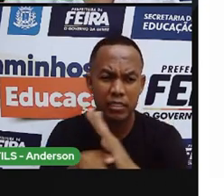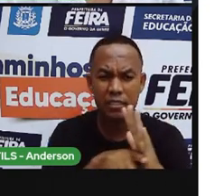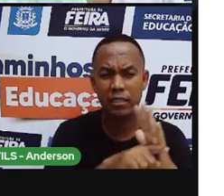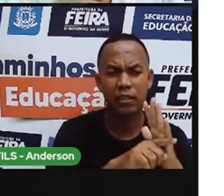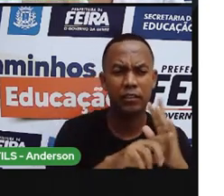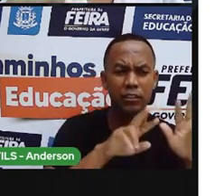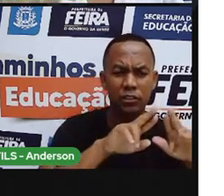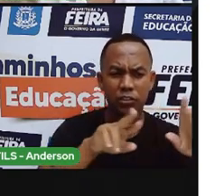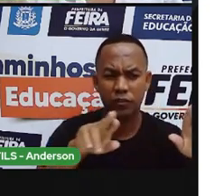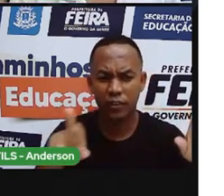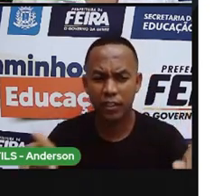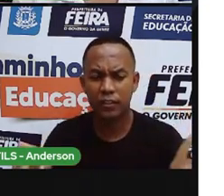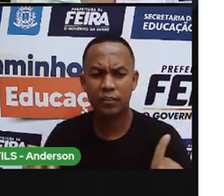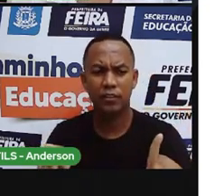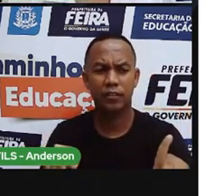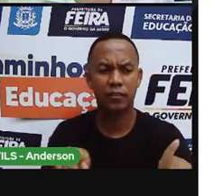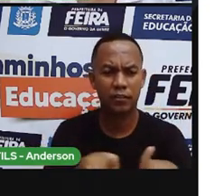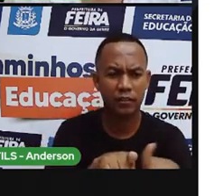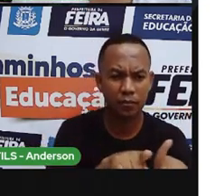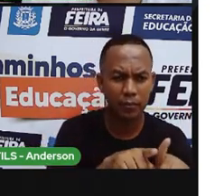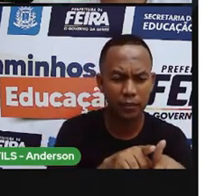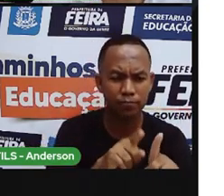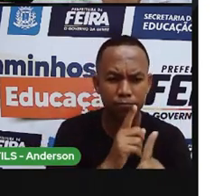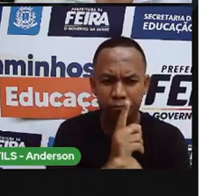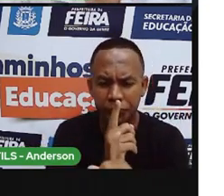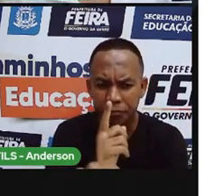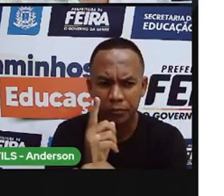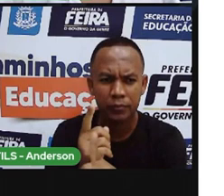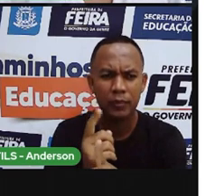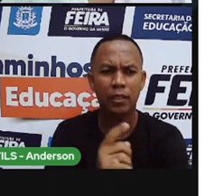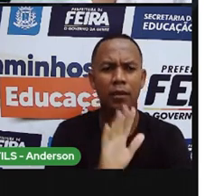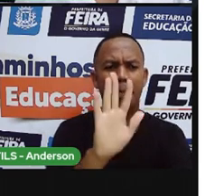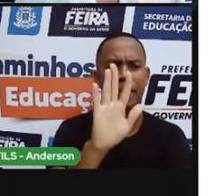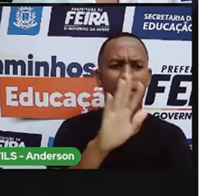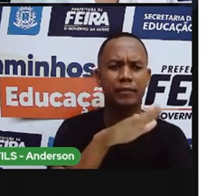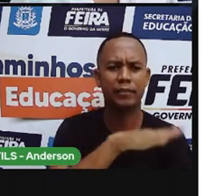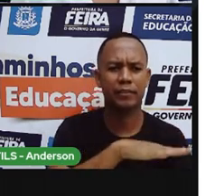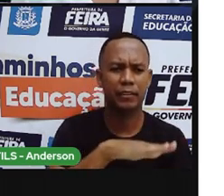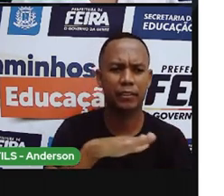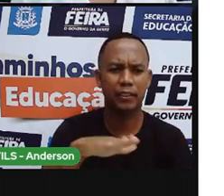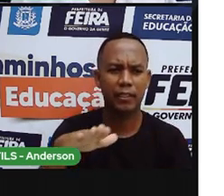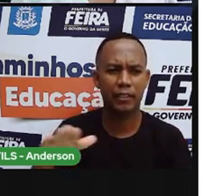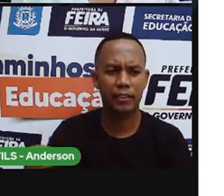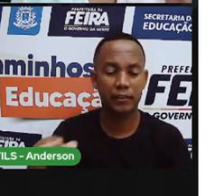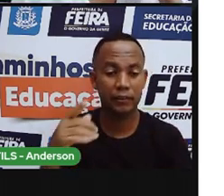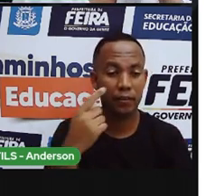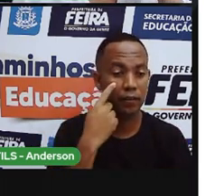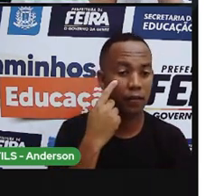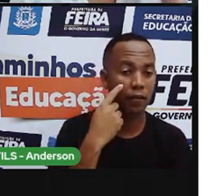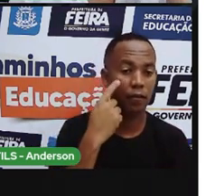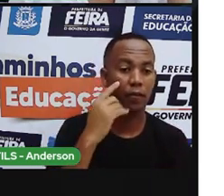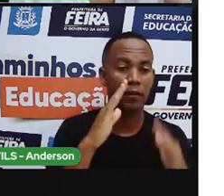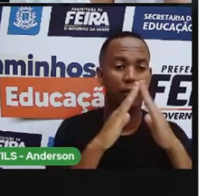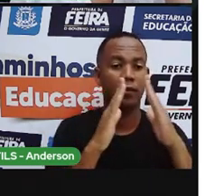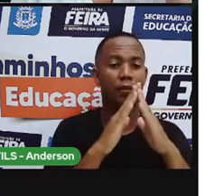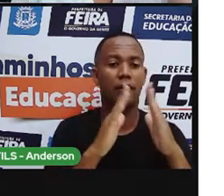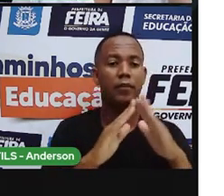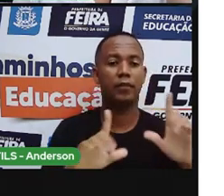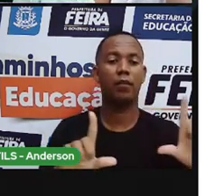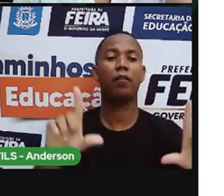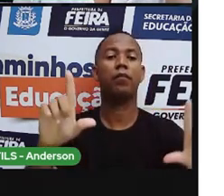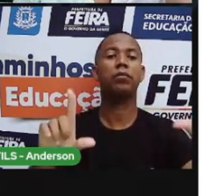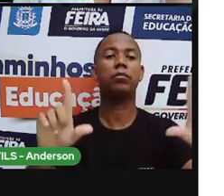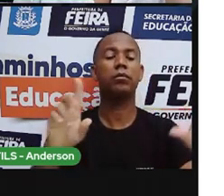isso? Para que tenham o quê? O melhor aperfeiçoamento. Para as crianças que assistem aí, One Piece,